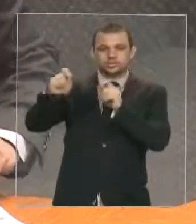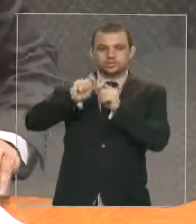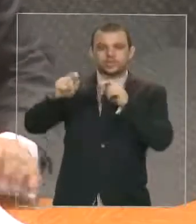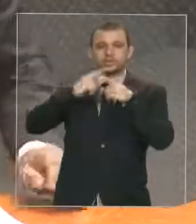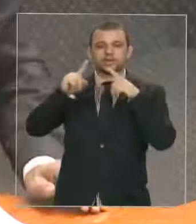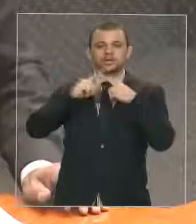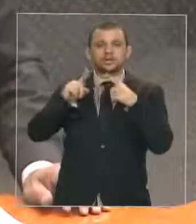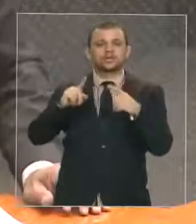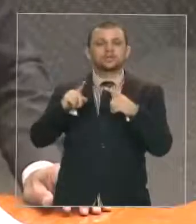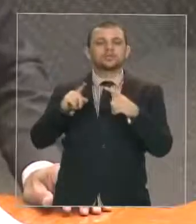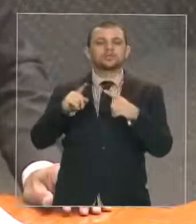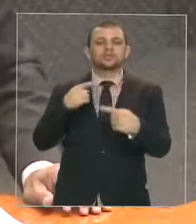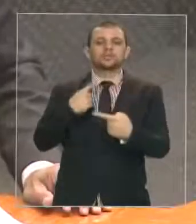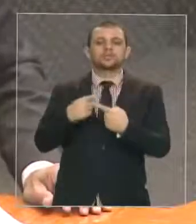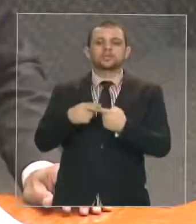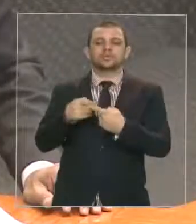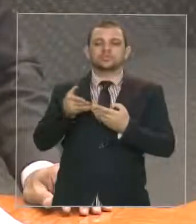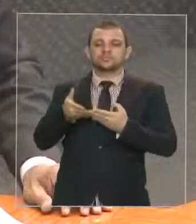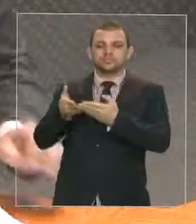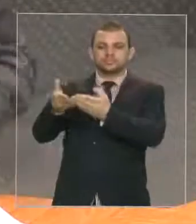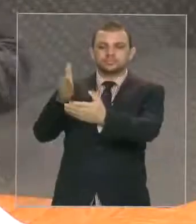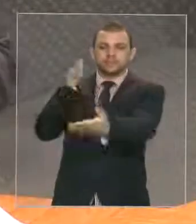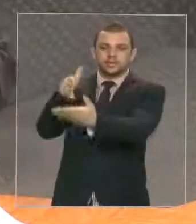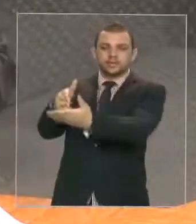para atravessar para a Baixada.